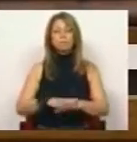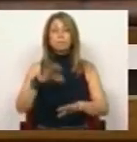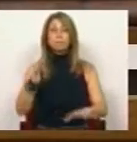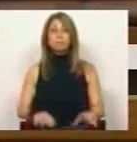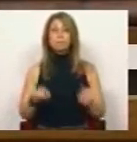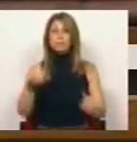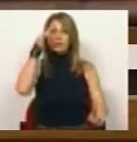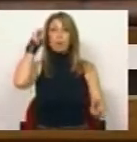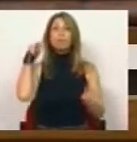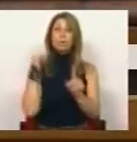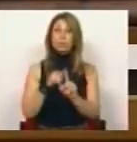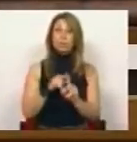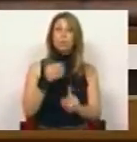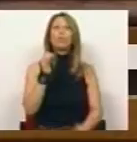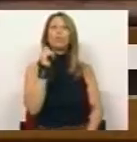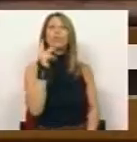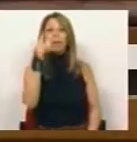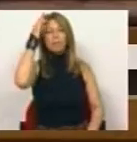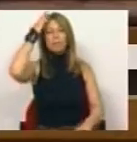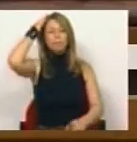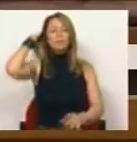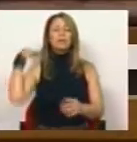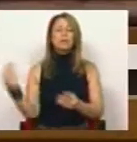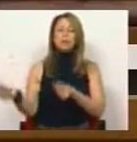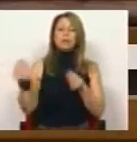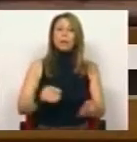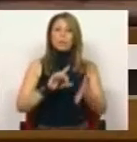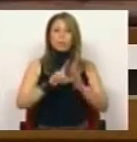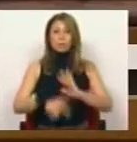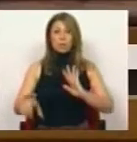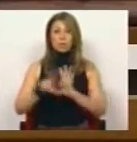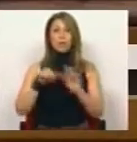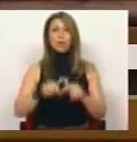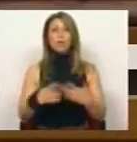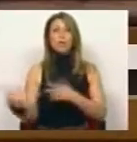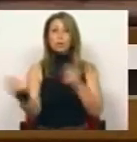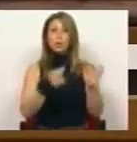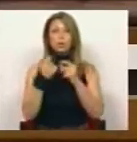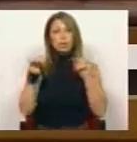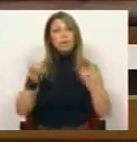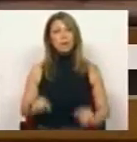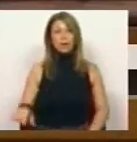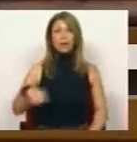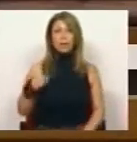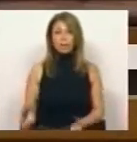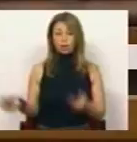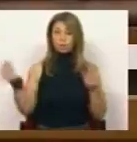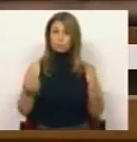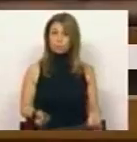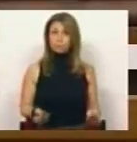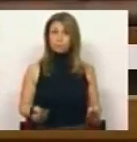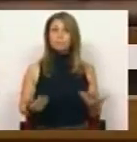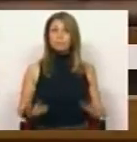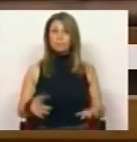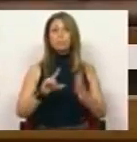propósito que o PEV apresenta o projeto de lei que traz hoje a discussão. E os Verdes apresentam o